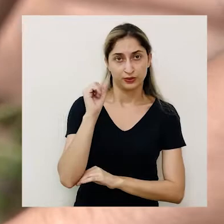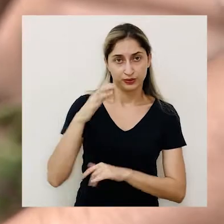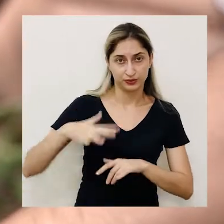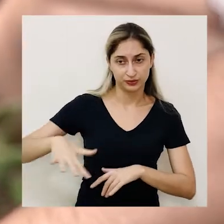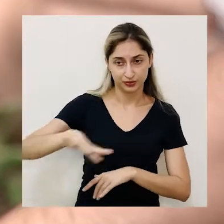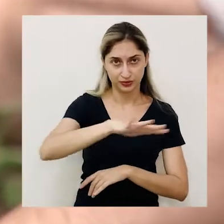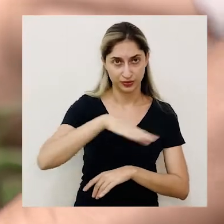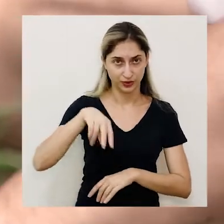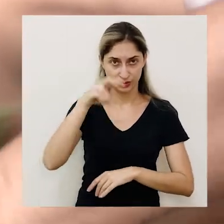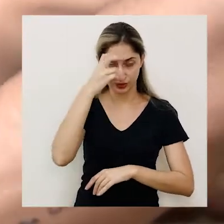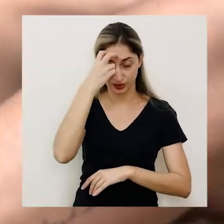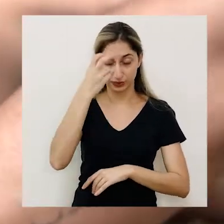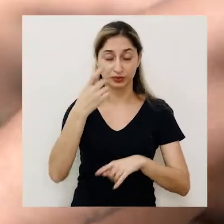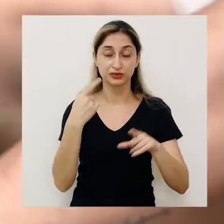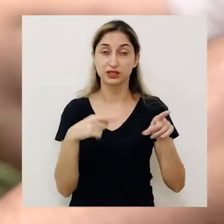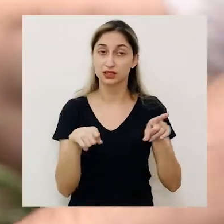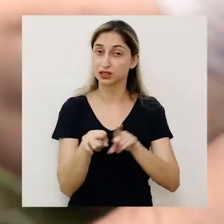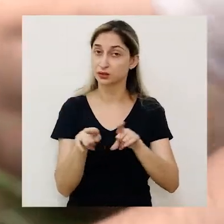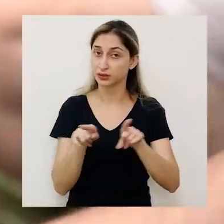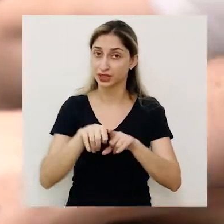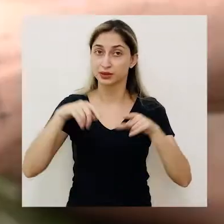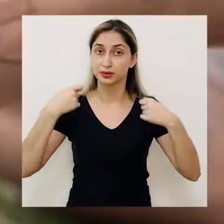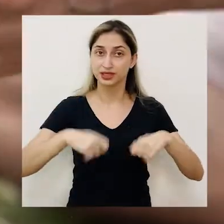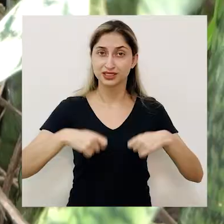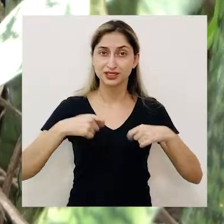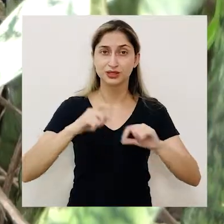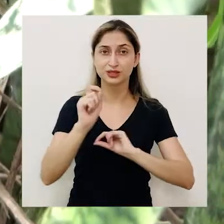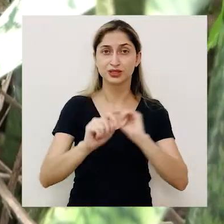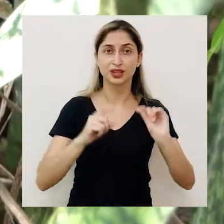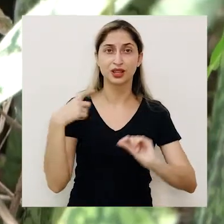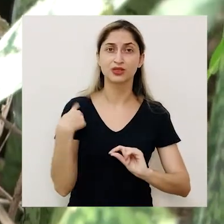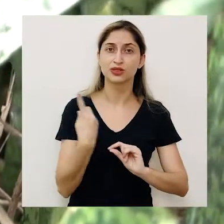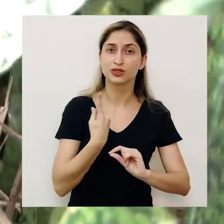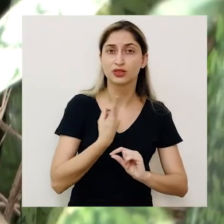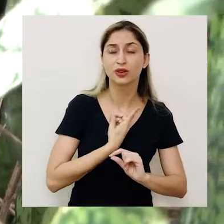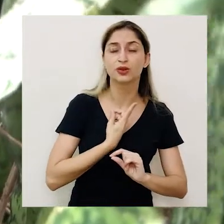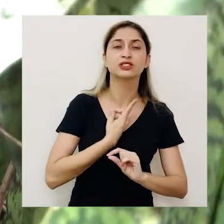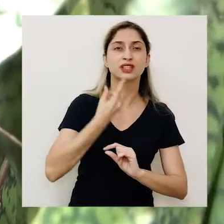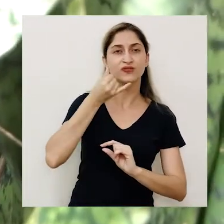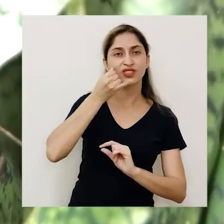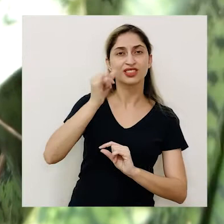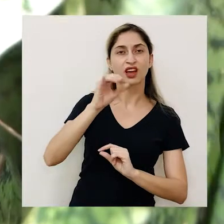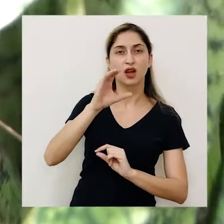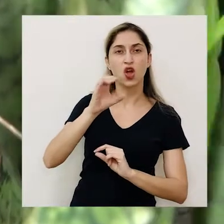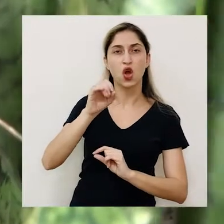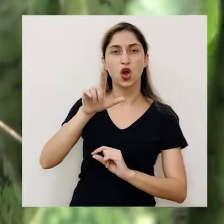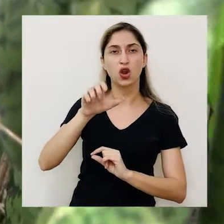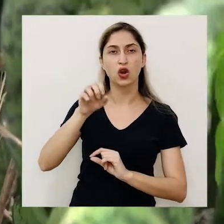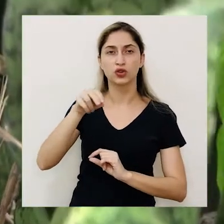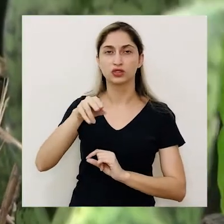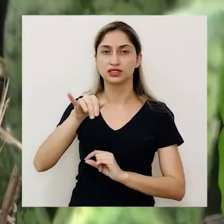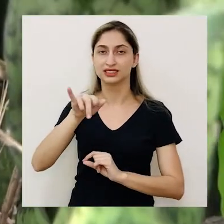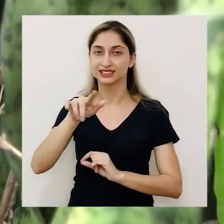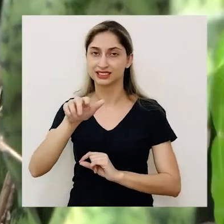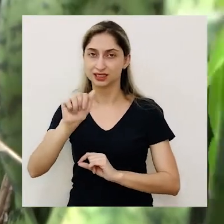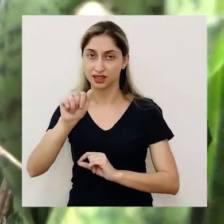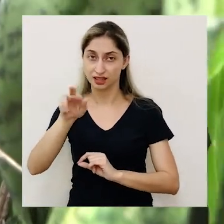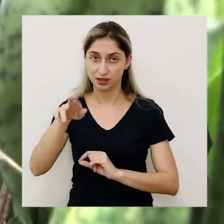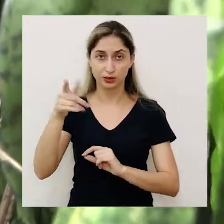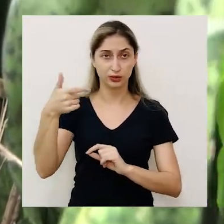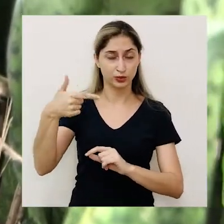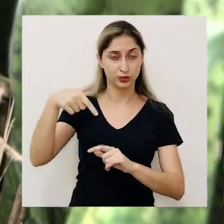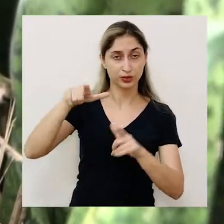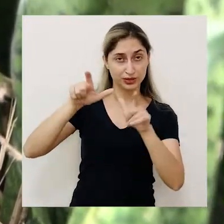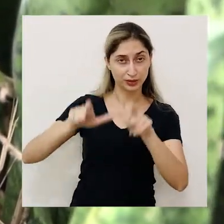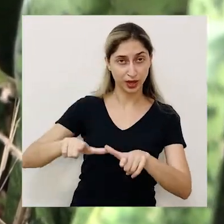disso, é extremamente necessário descolonizar os espaços museais. Sendo assim, o educativo